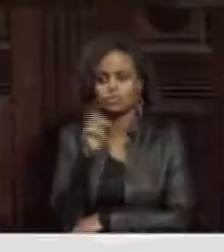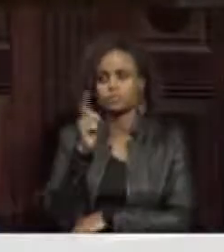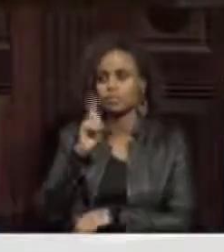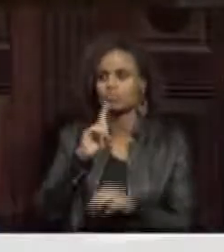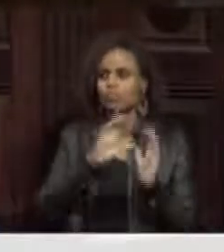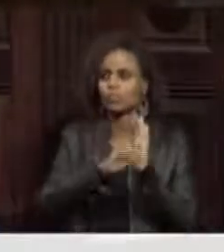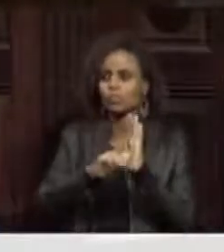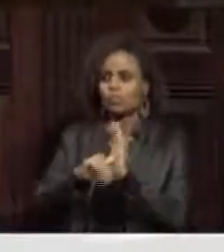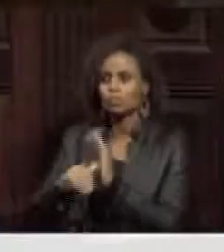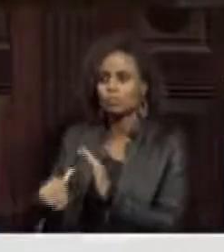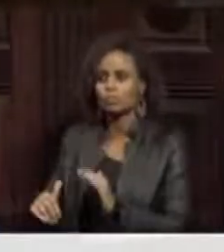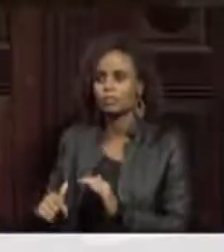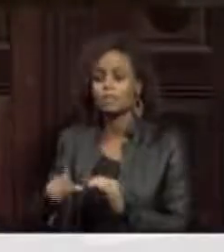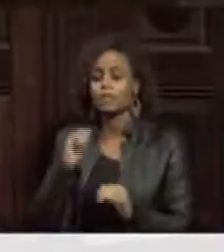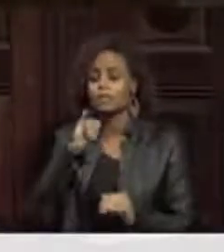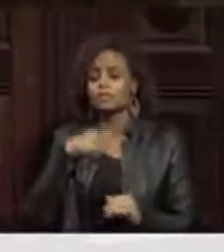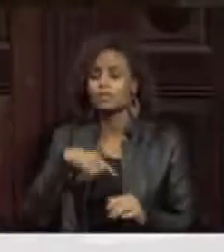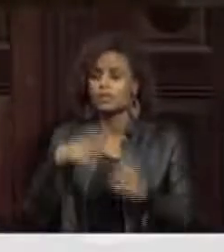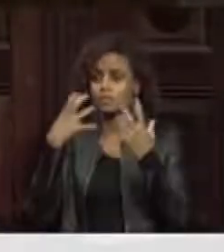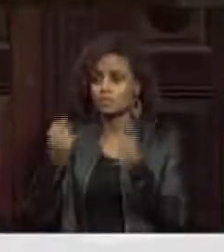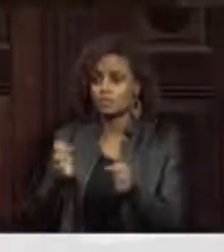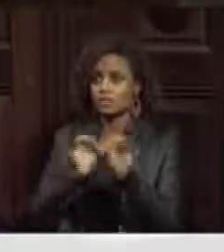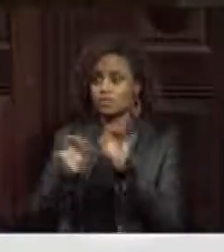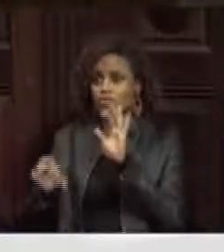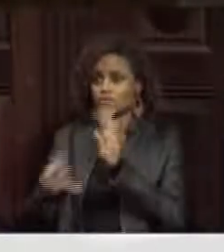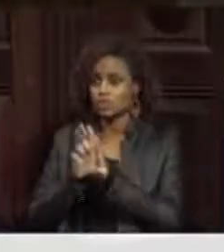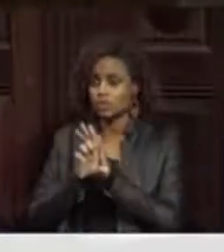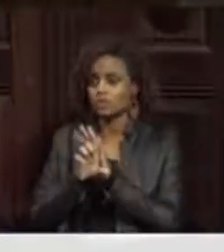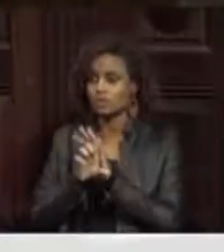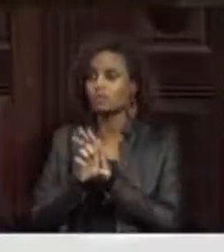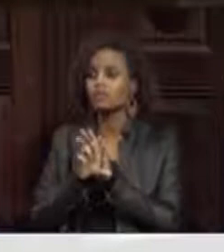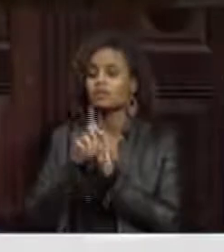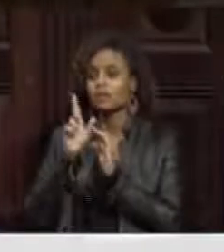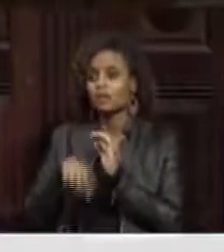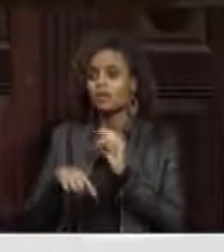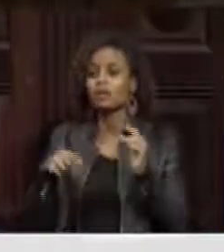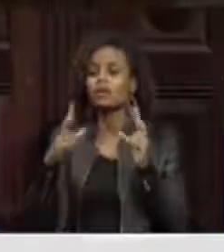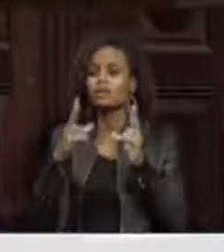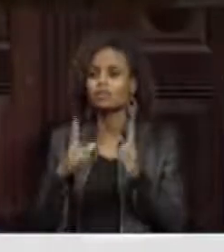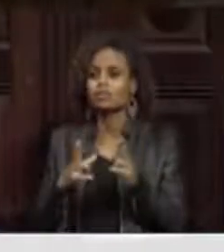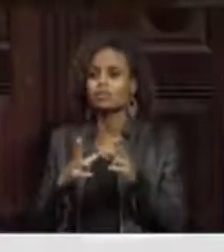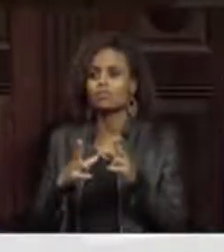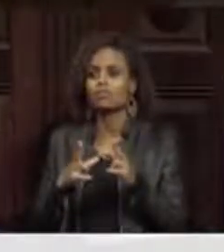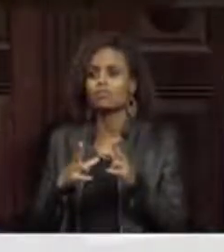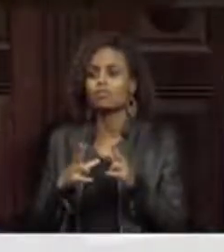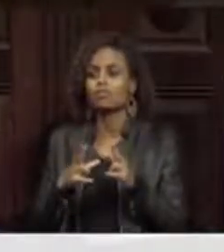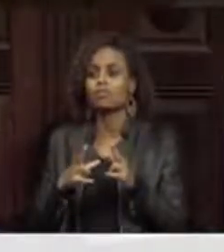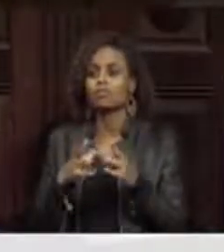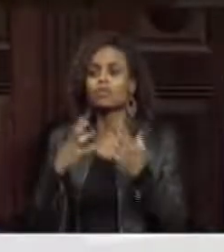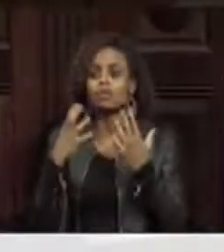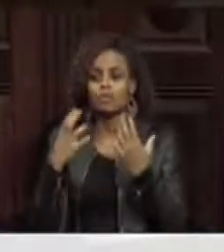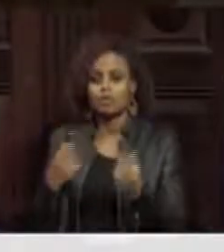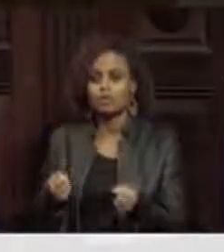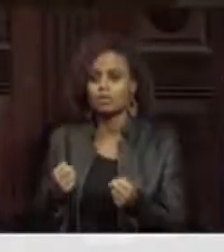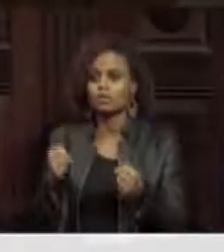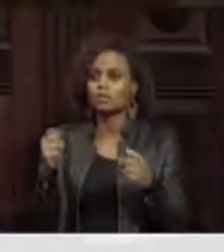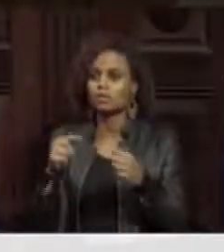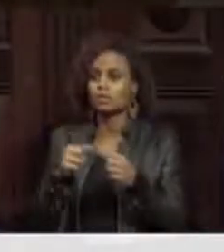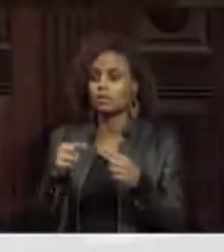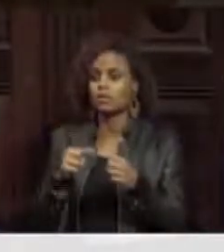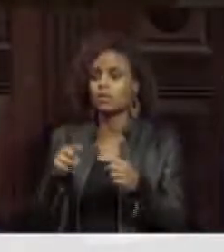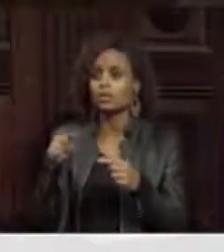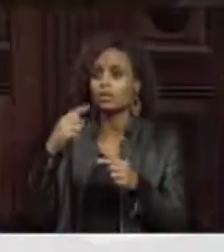Votar a favor desse projeto é votar pensando nesses servidores, obviamente.